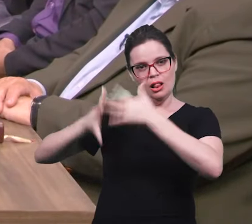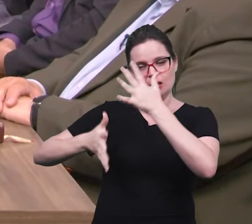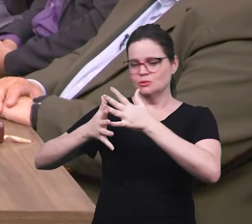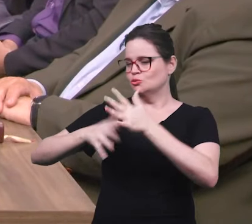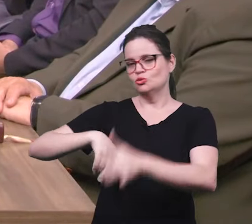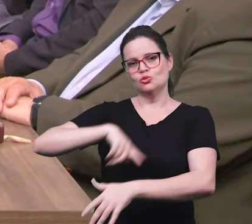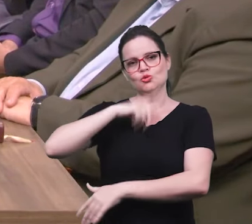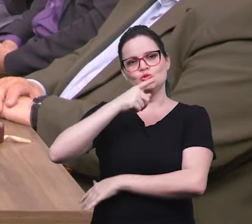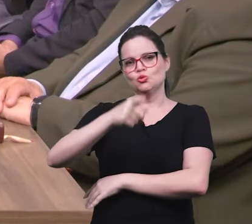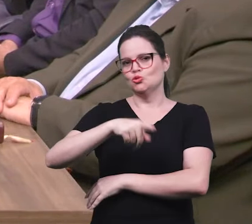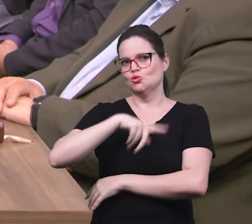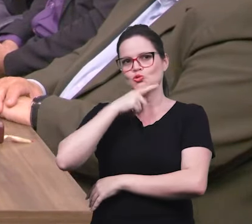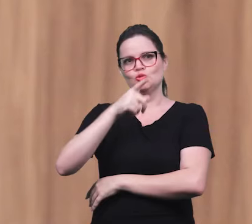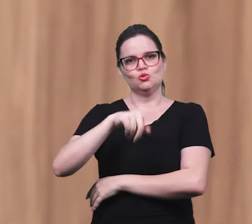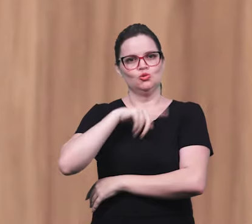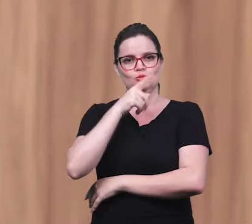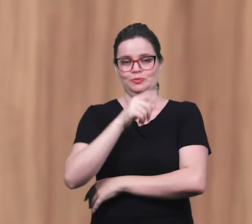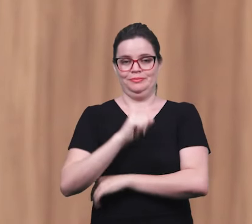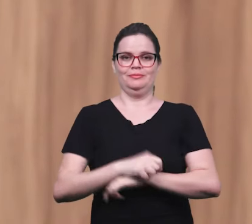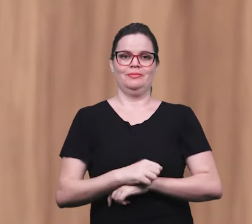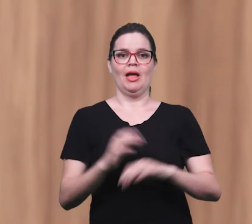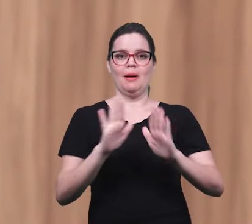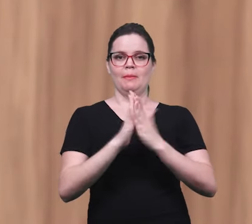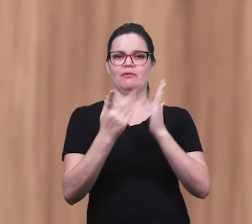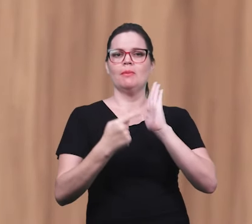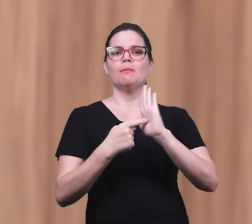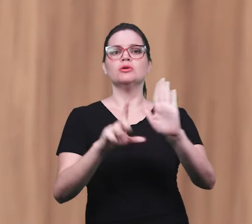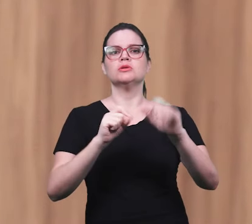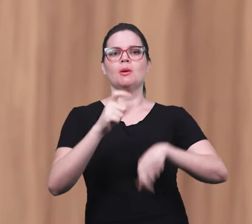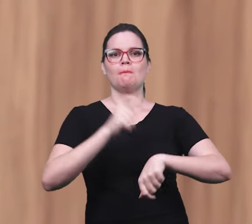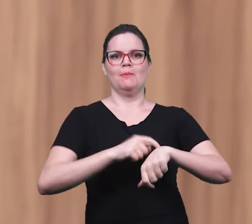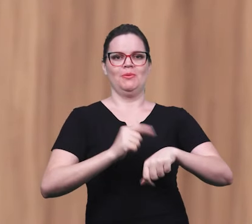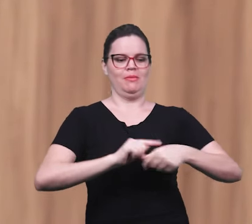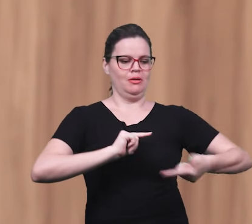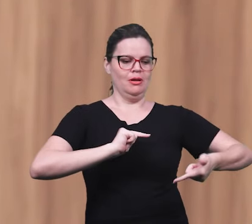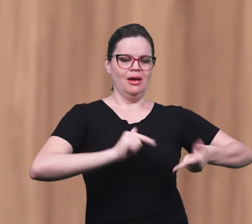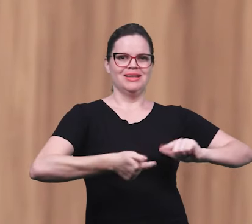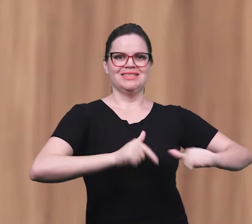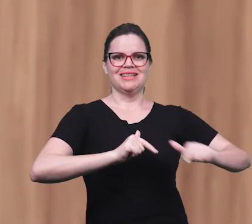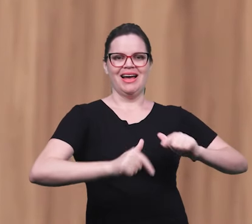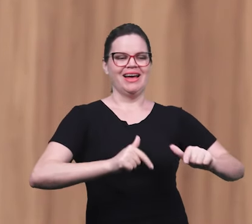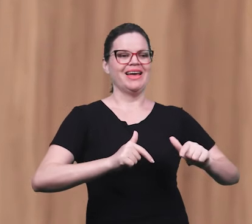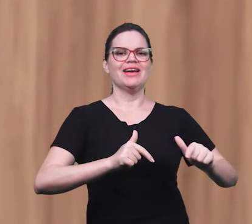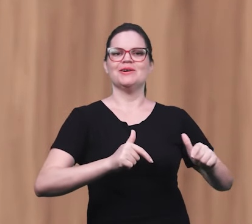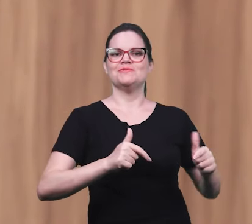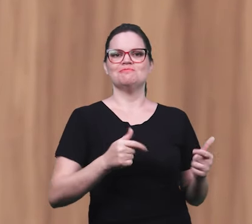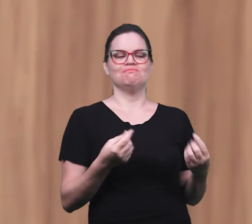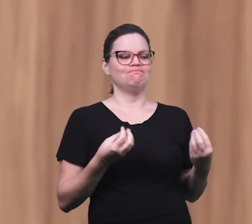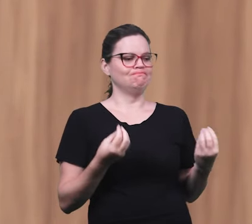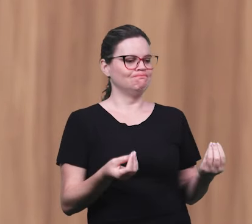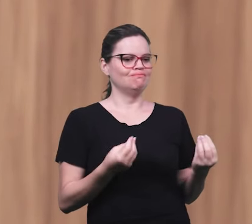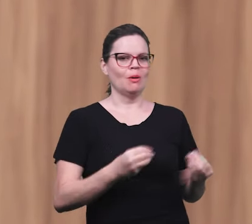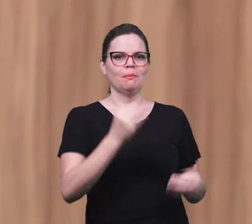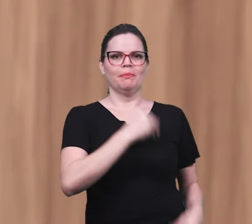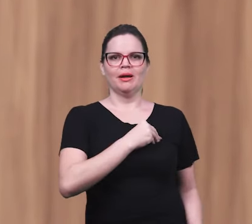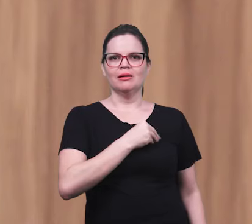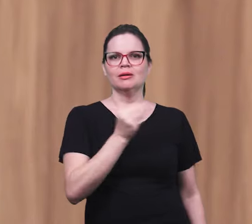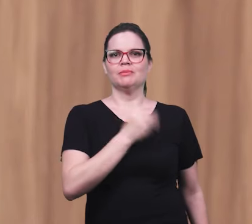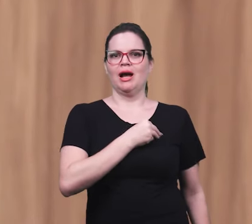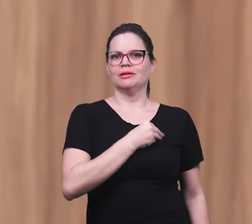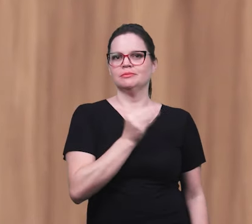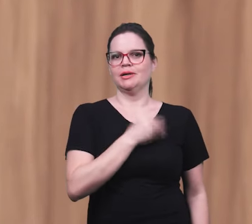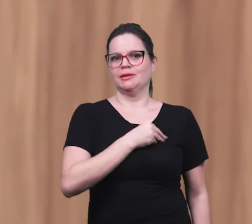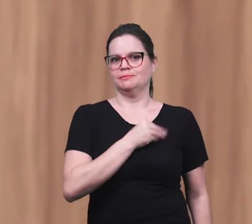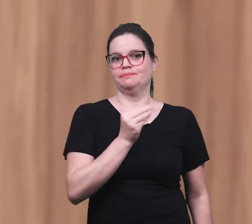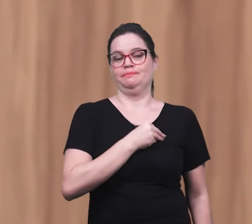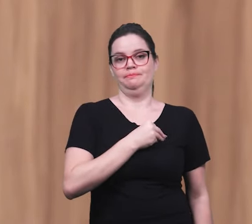de insensibilidade de Israel. E Deus, ele queria então levar o povo a voltar-se